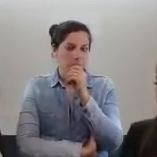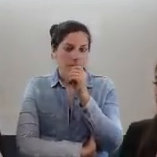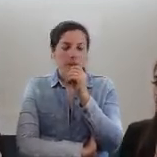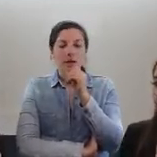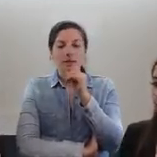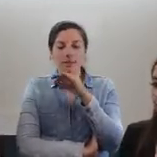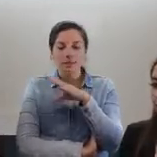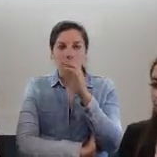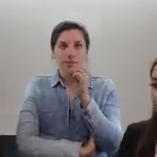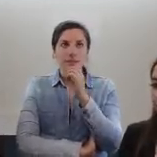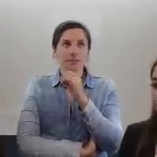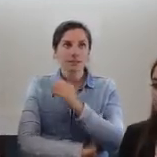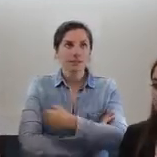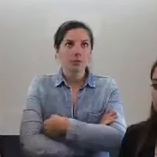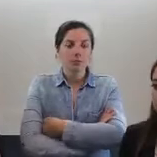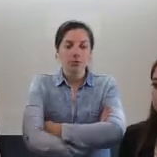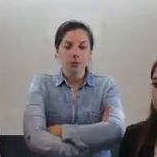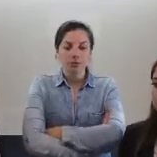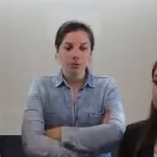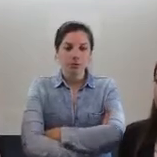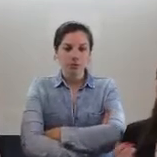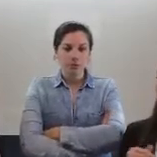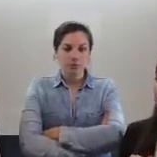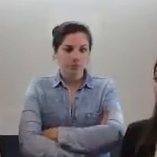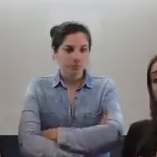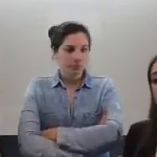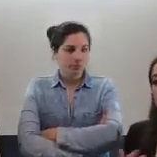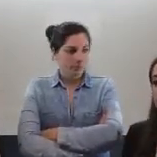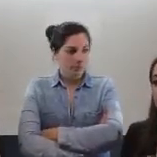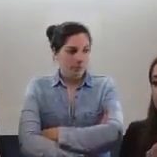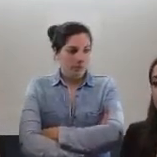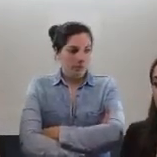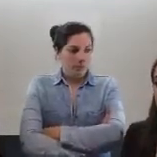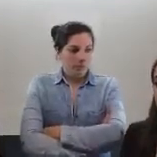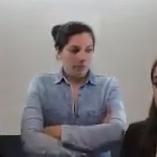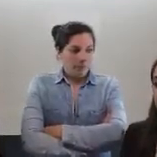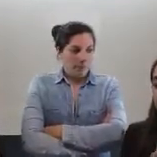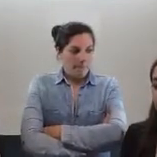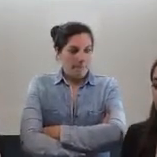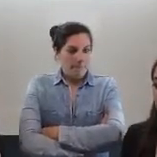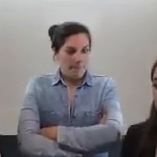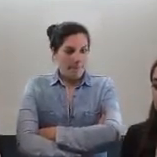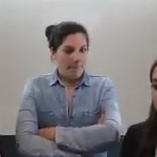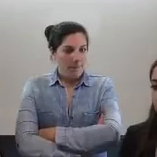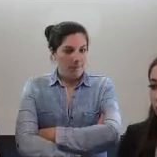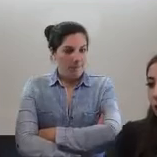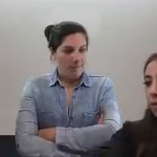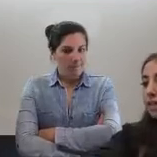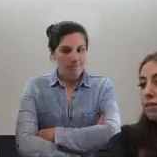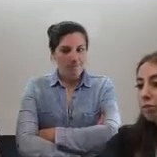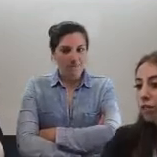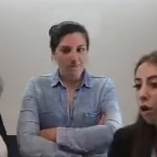monografias. Tá, que elas se caracterizam algumas como artigo. Ou os artigos que, às vezes, estão dentro do portal de periódicos da UNO